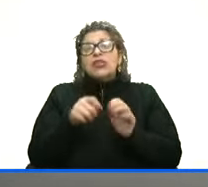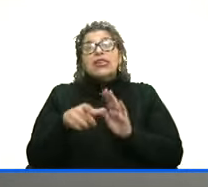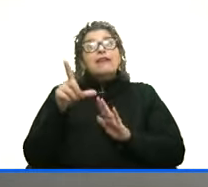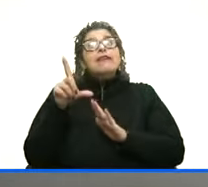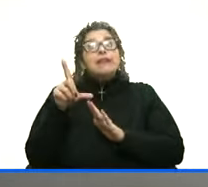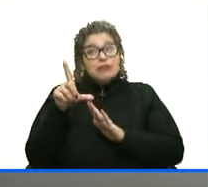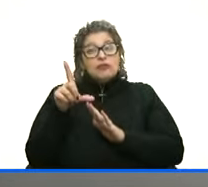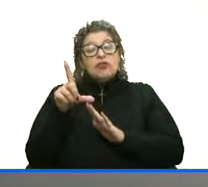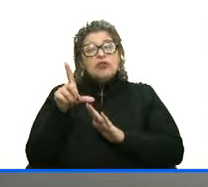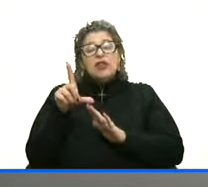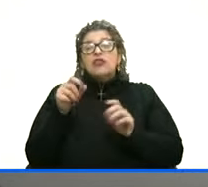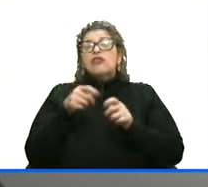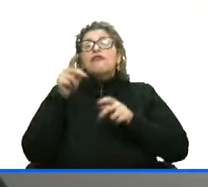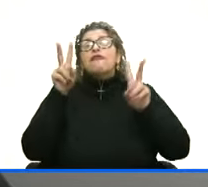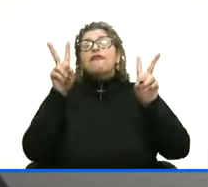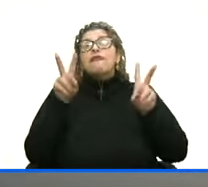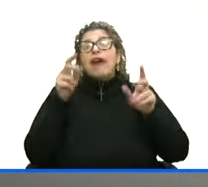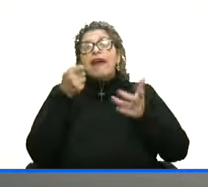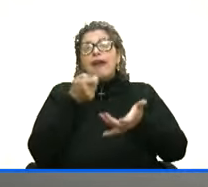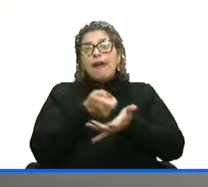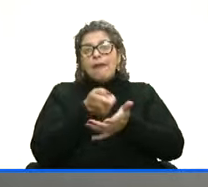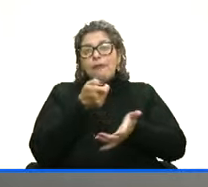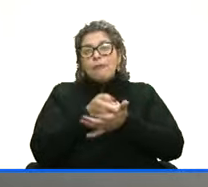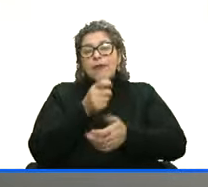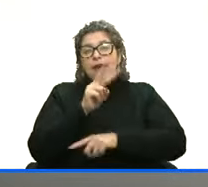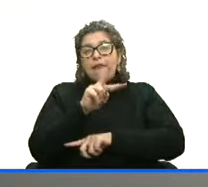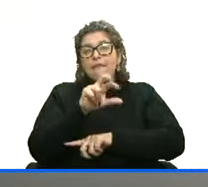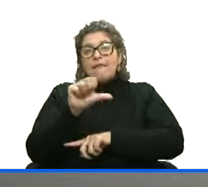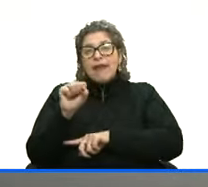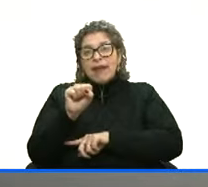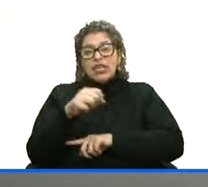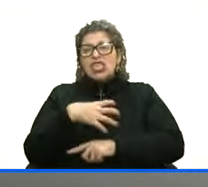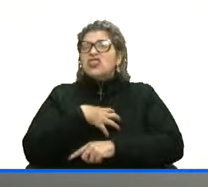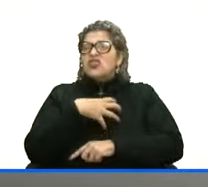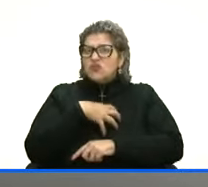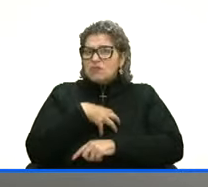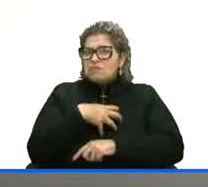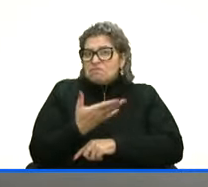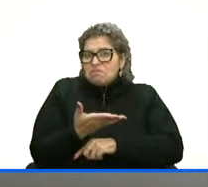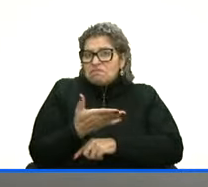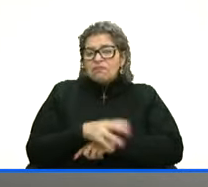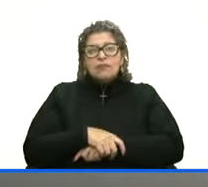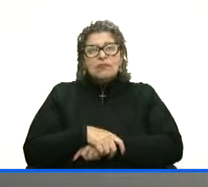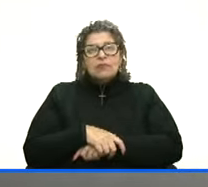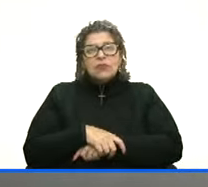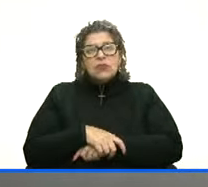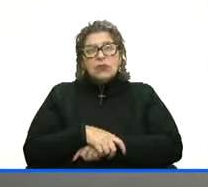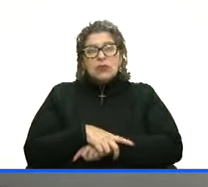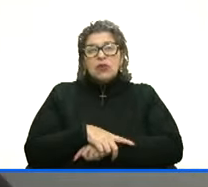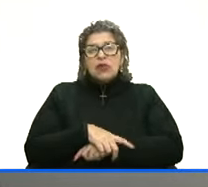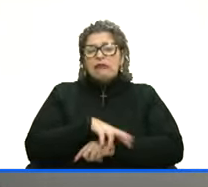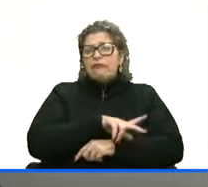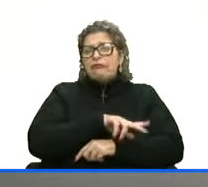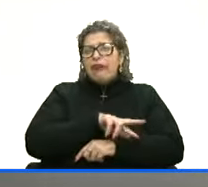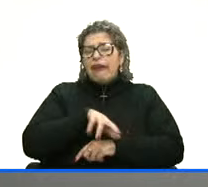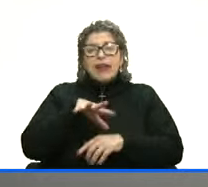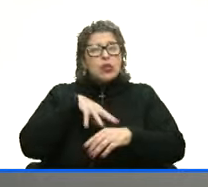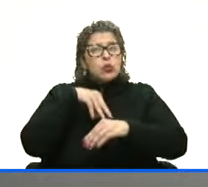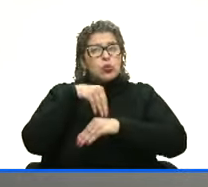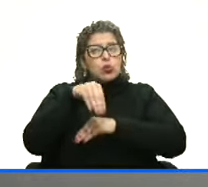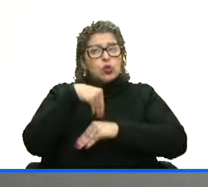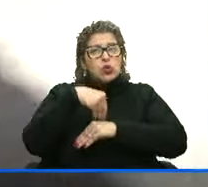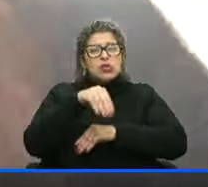antes de se falar em compra de vagas desta forma. Então, eu acho que se tem várias sugestões,